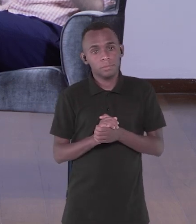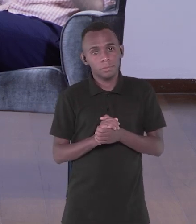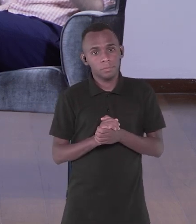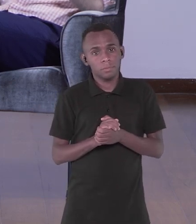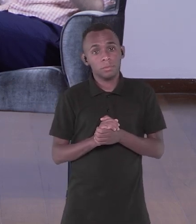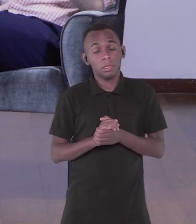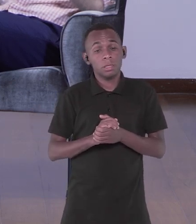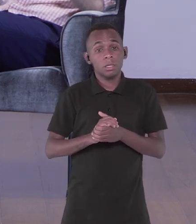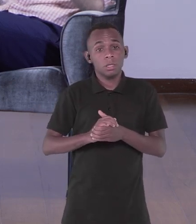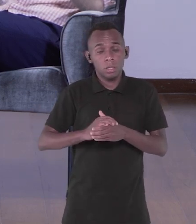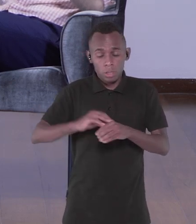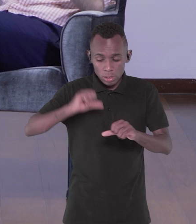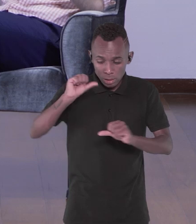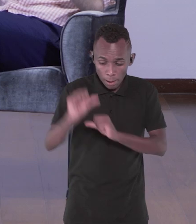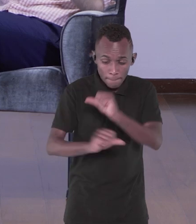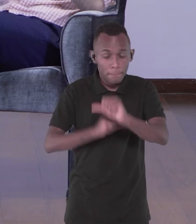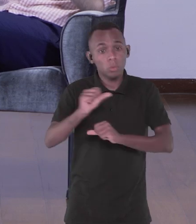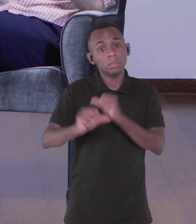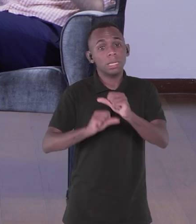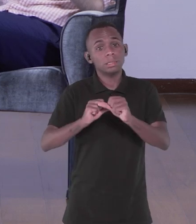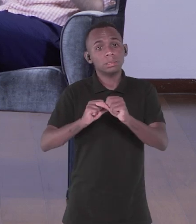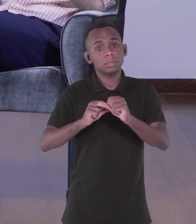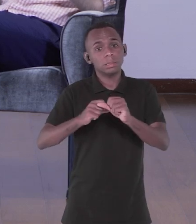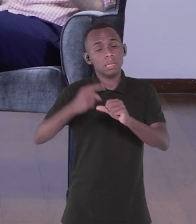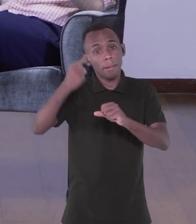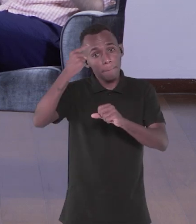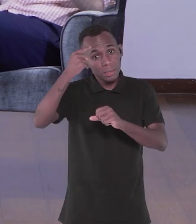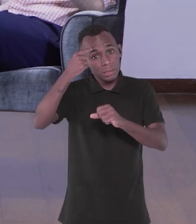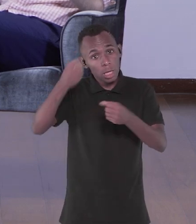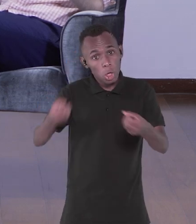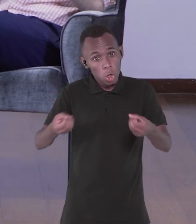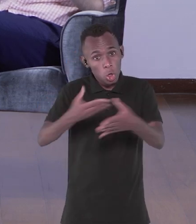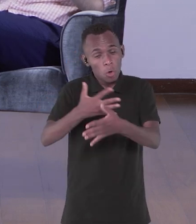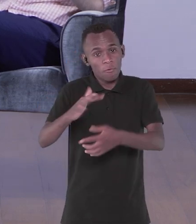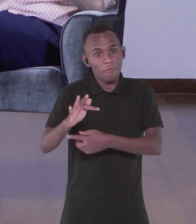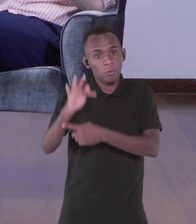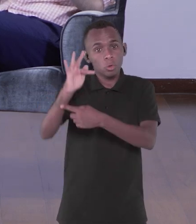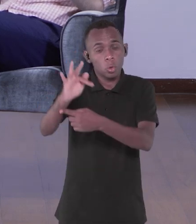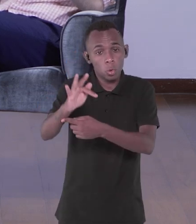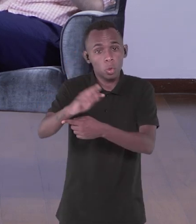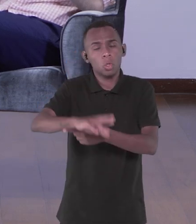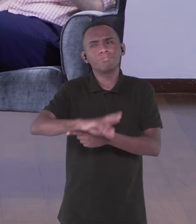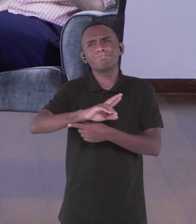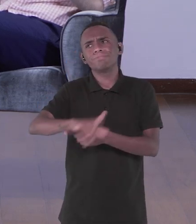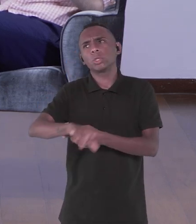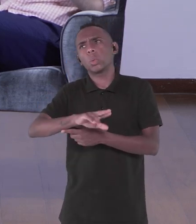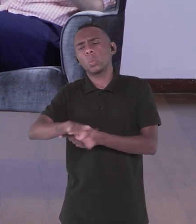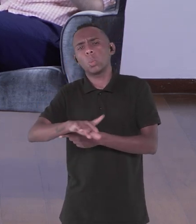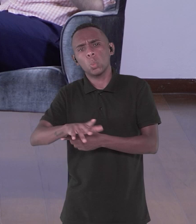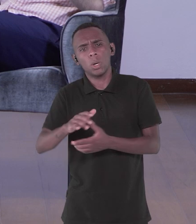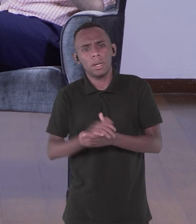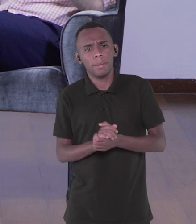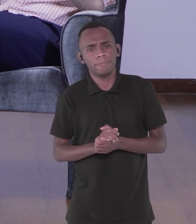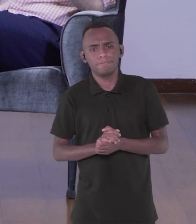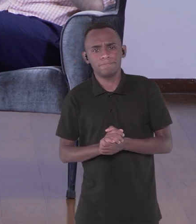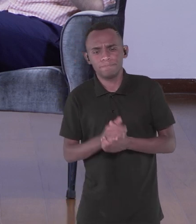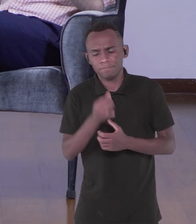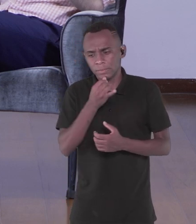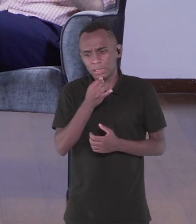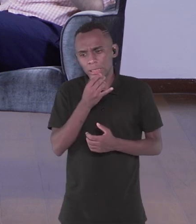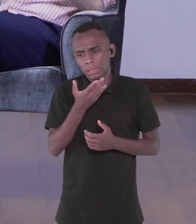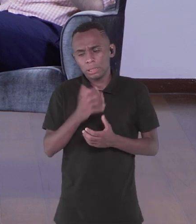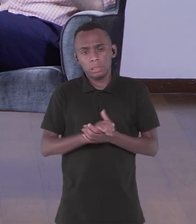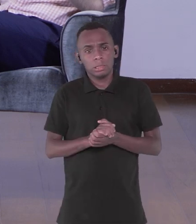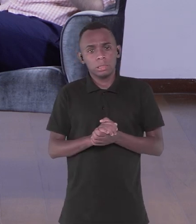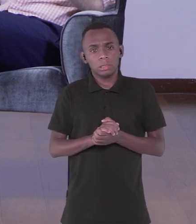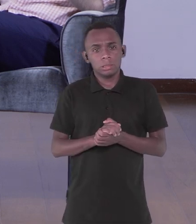em reconstruir ou repensar ou reinventar um futuro. Não é uma reinvenção, não